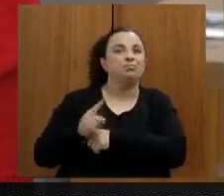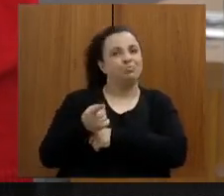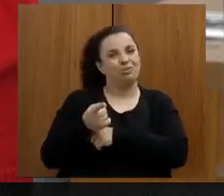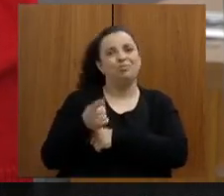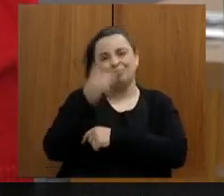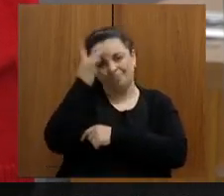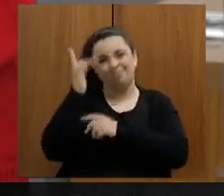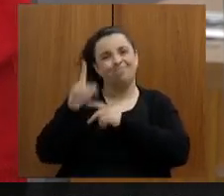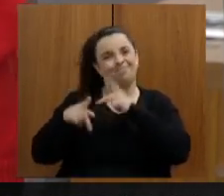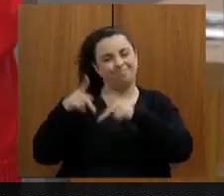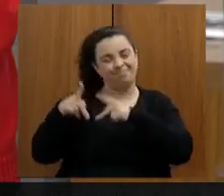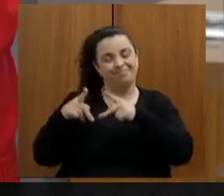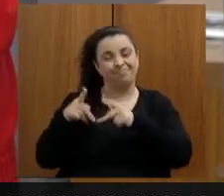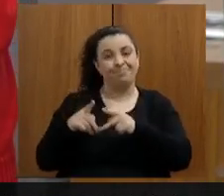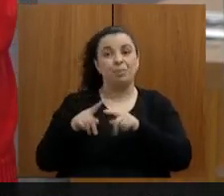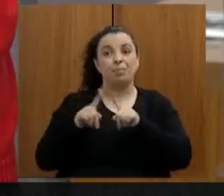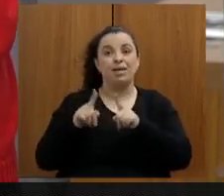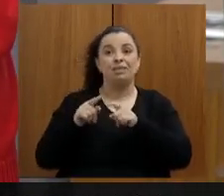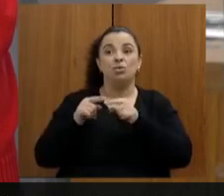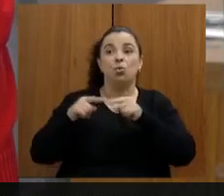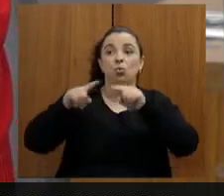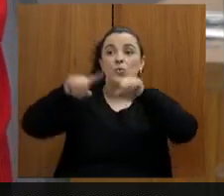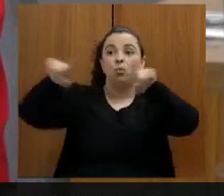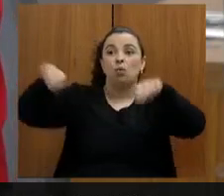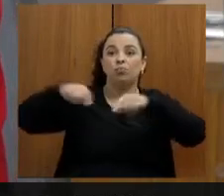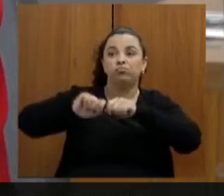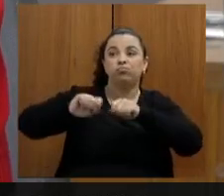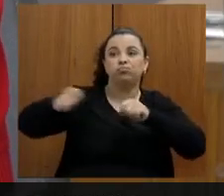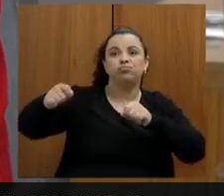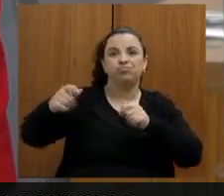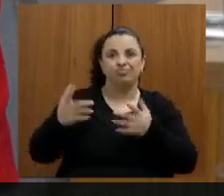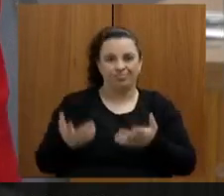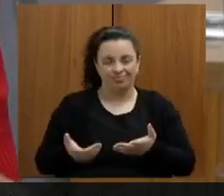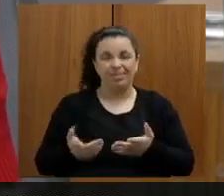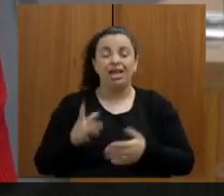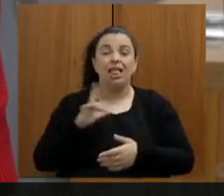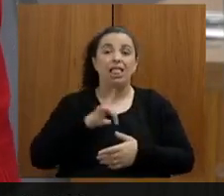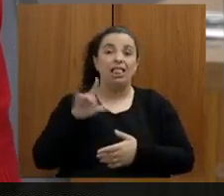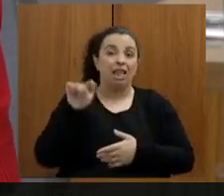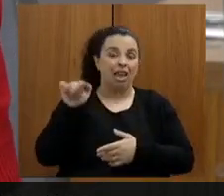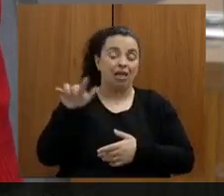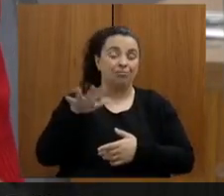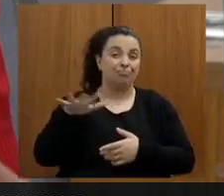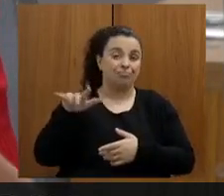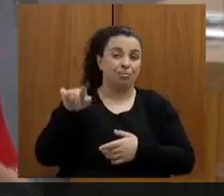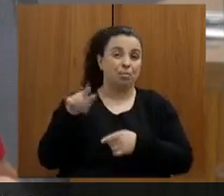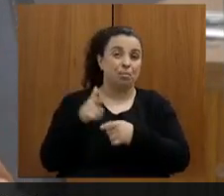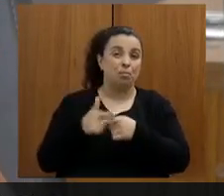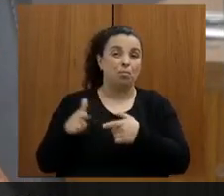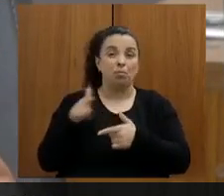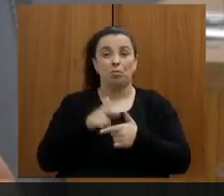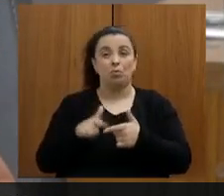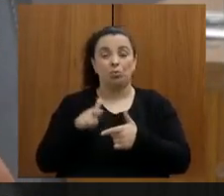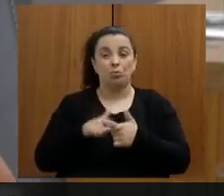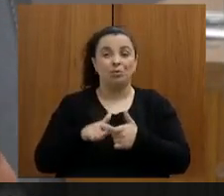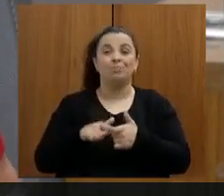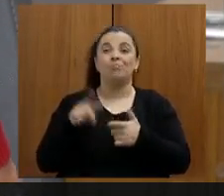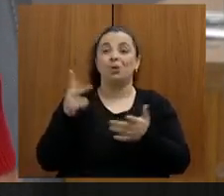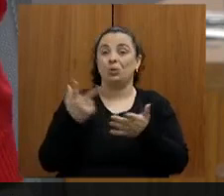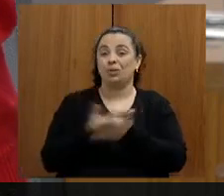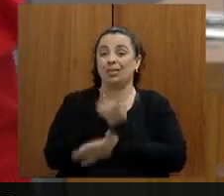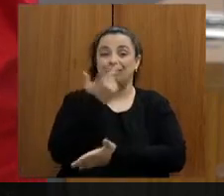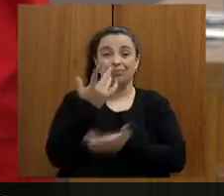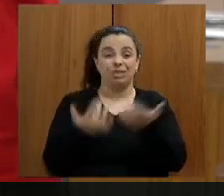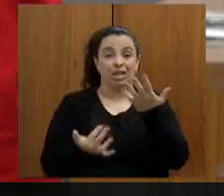área muito extensa porque nós temos na nossa região problemas sérios de incêndio